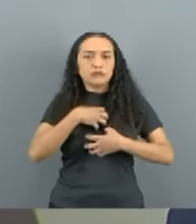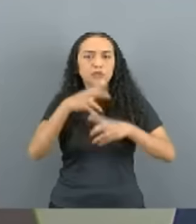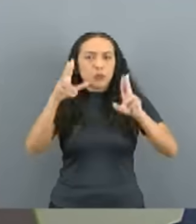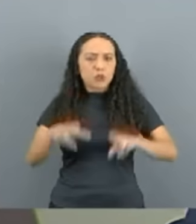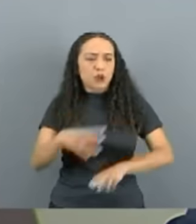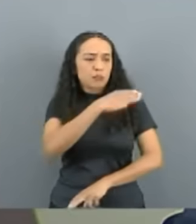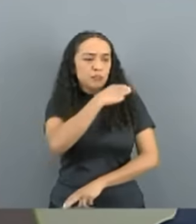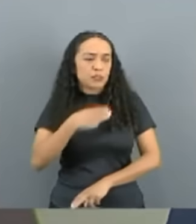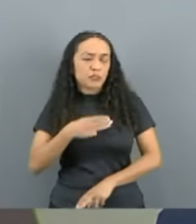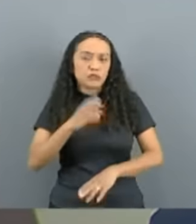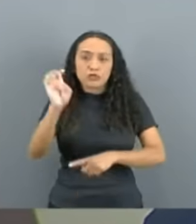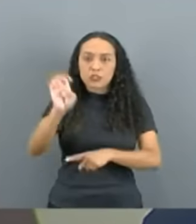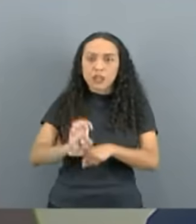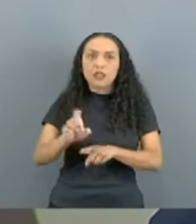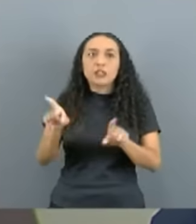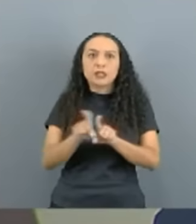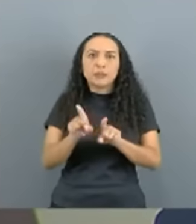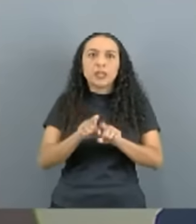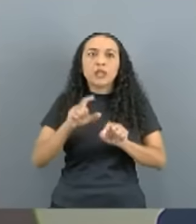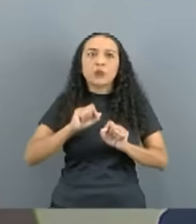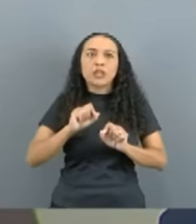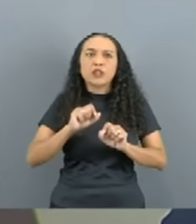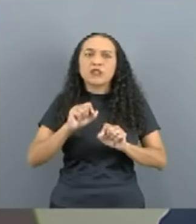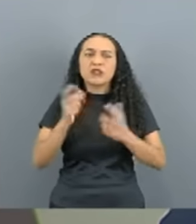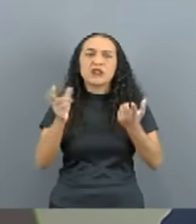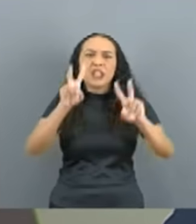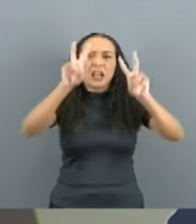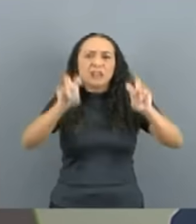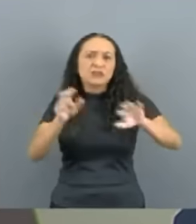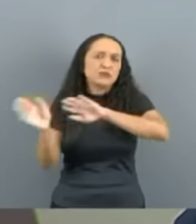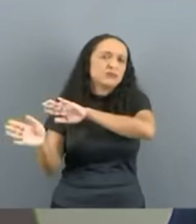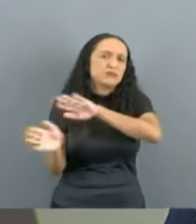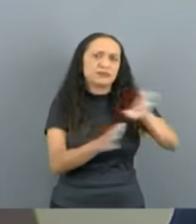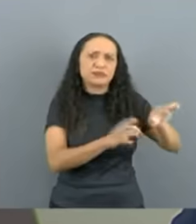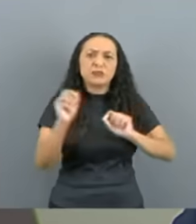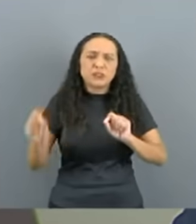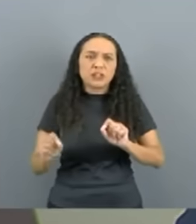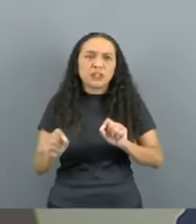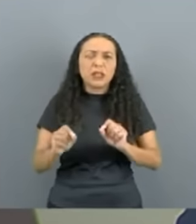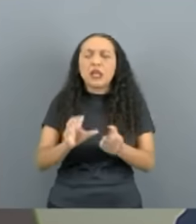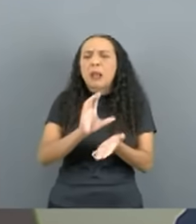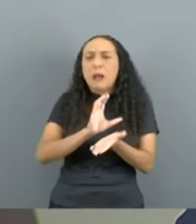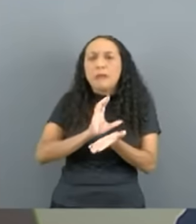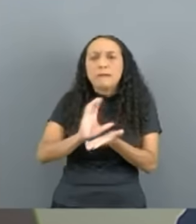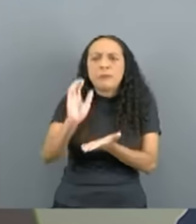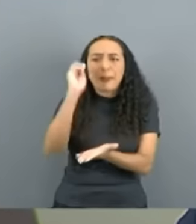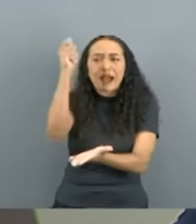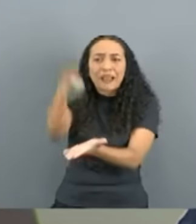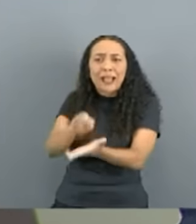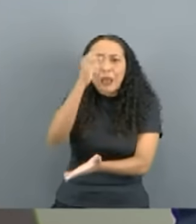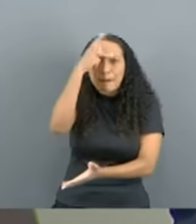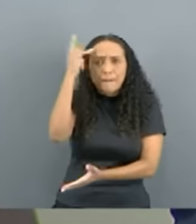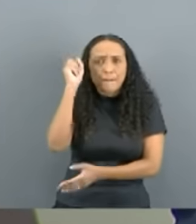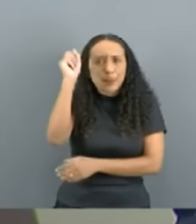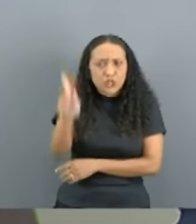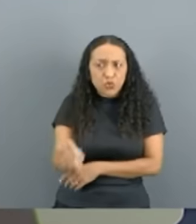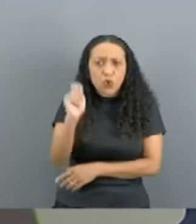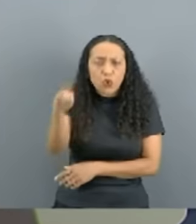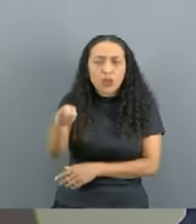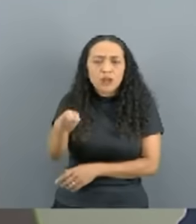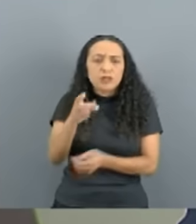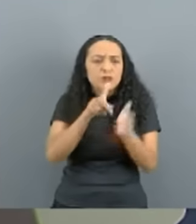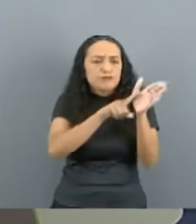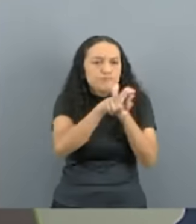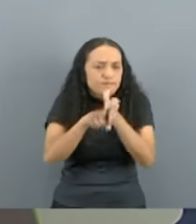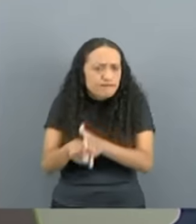Estado. E quero virar a página desse fato, ressarcir os aposentados, buscar os